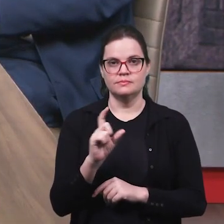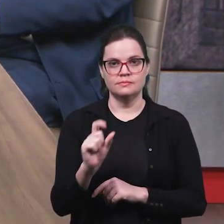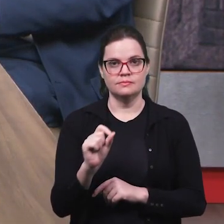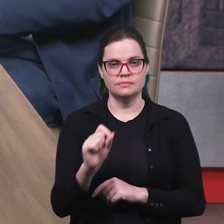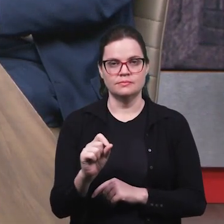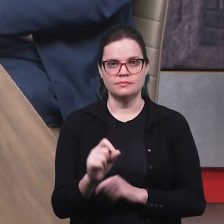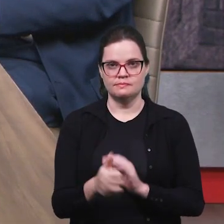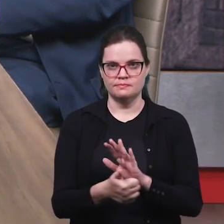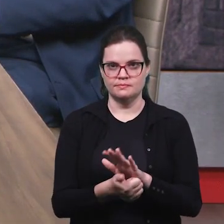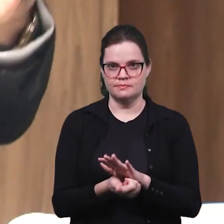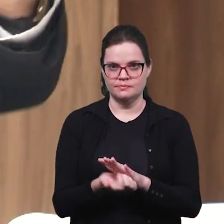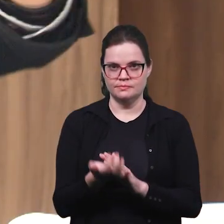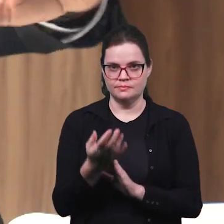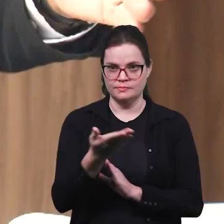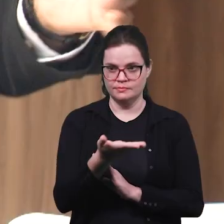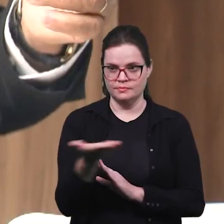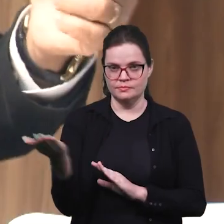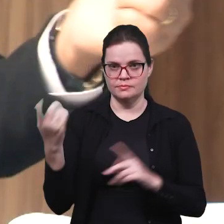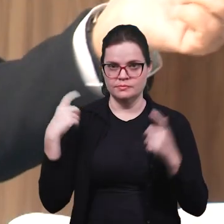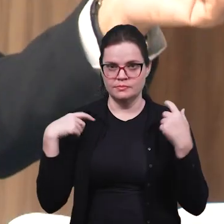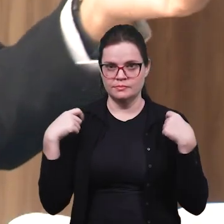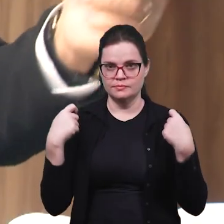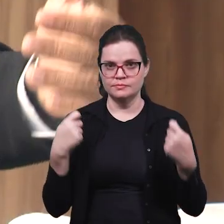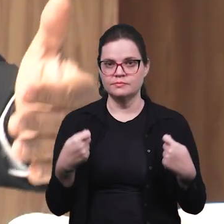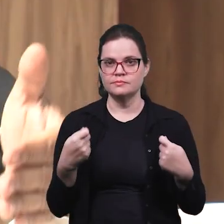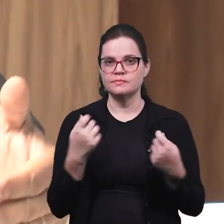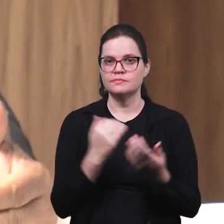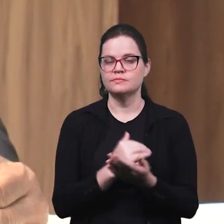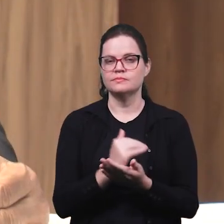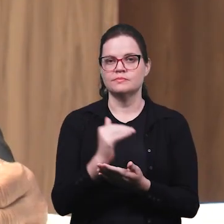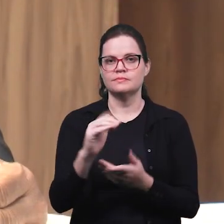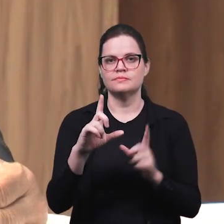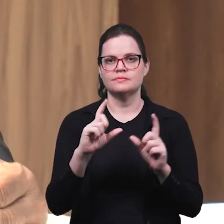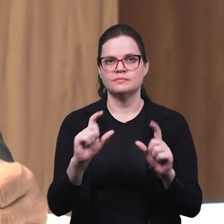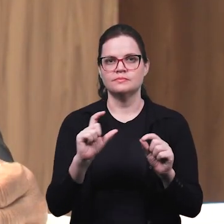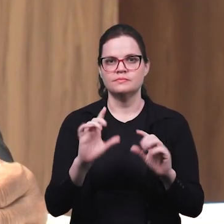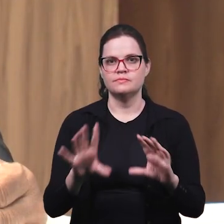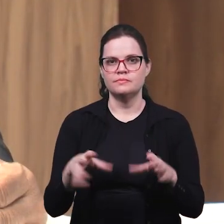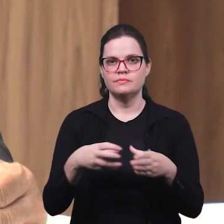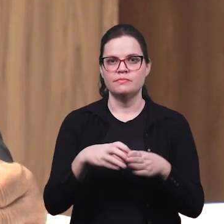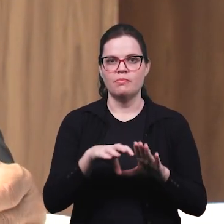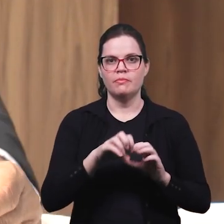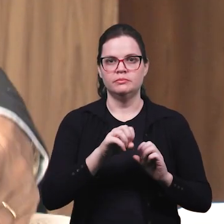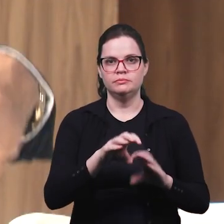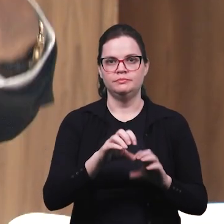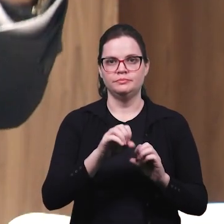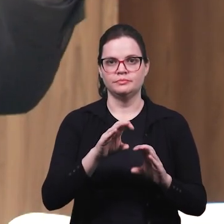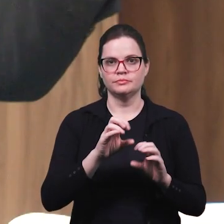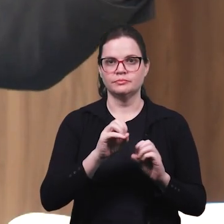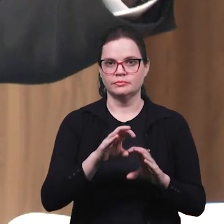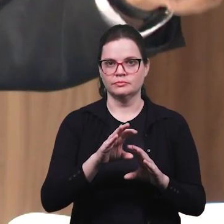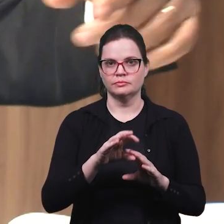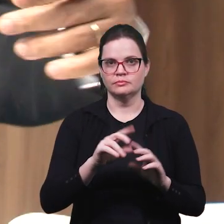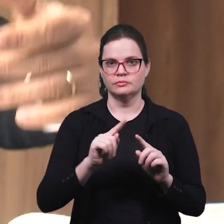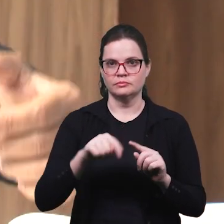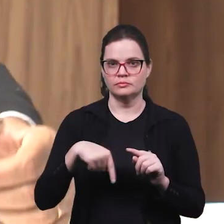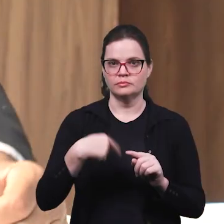aí começaram a formar, como o Serlon falou, formar um ensinamento que ia vir com Lutero depois,